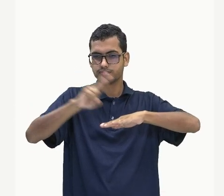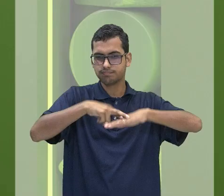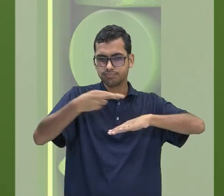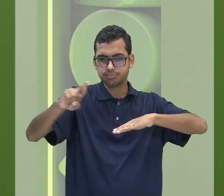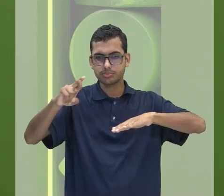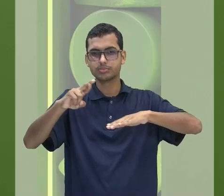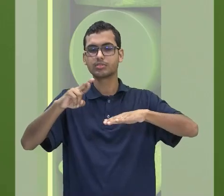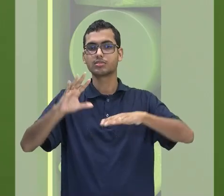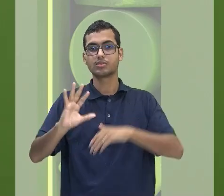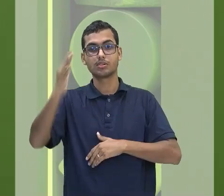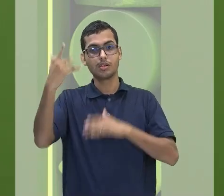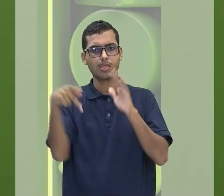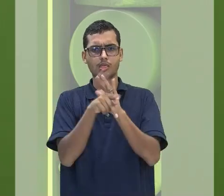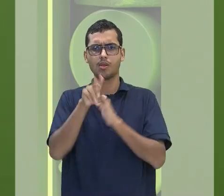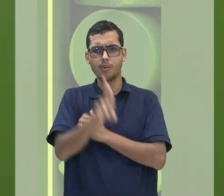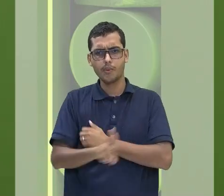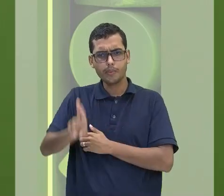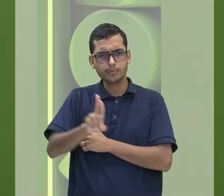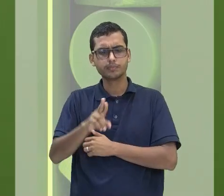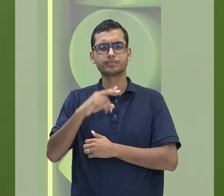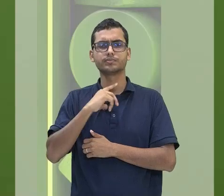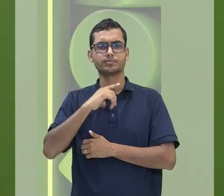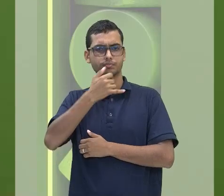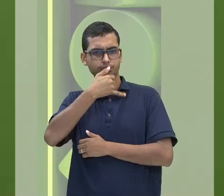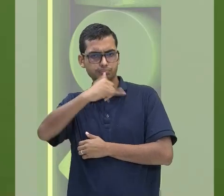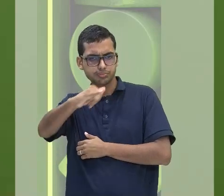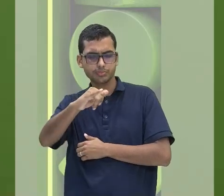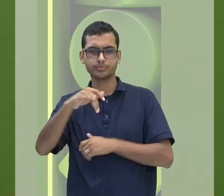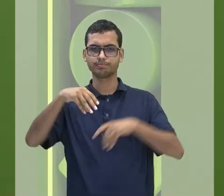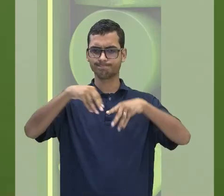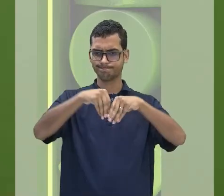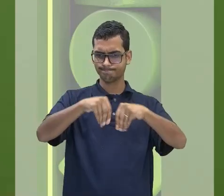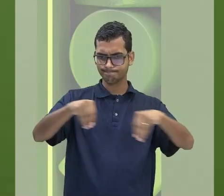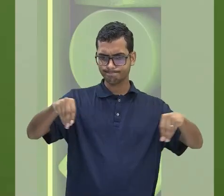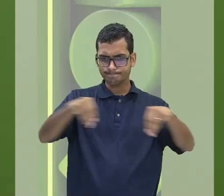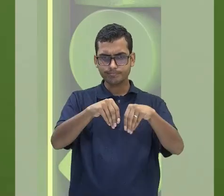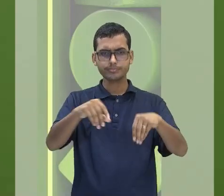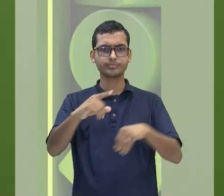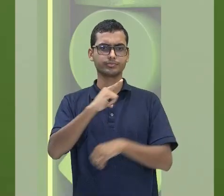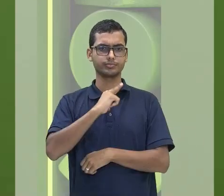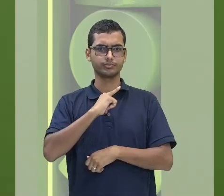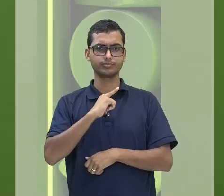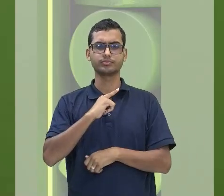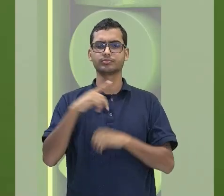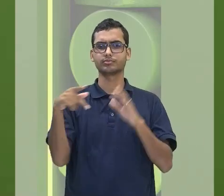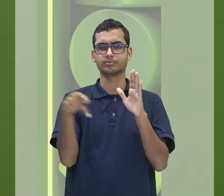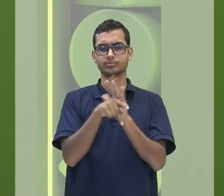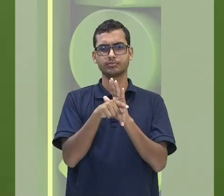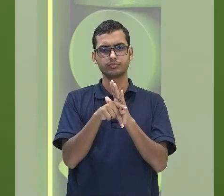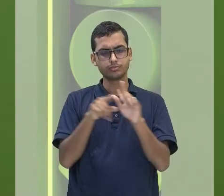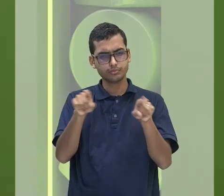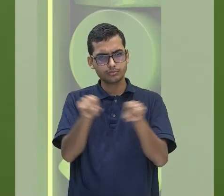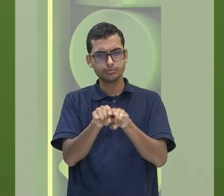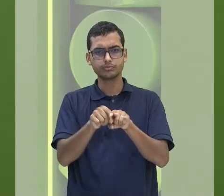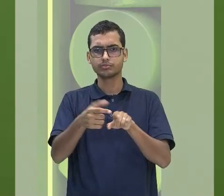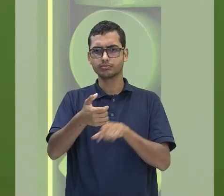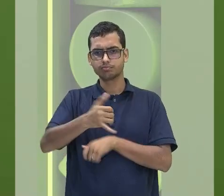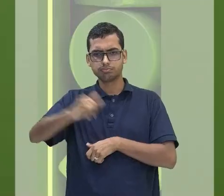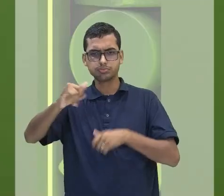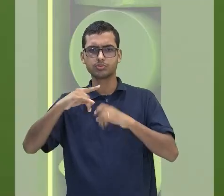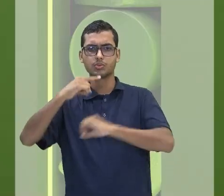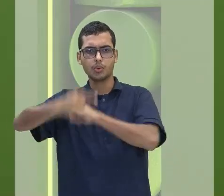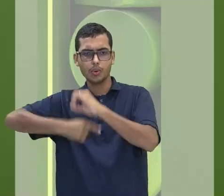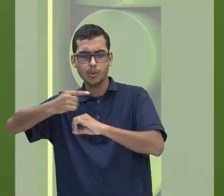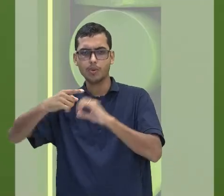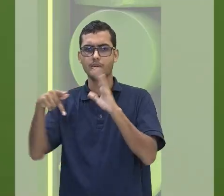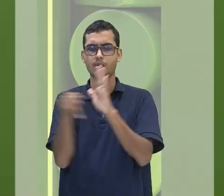radioativo. Por exemplo, o Sol ele emite radiação através do seu processo de fusão nuclear, onde núcleos de átomos de